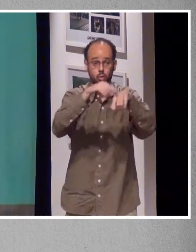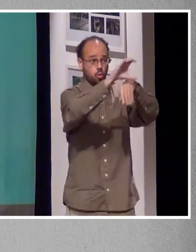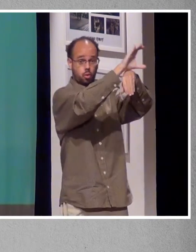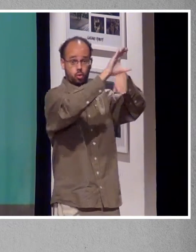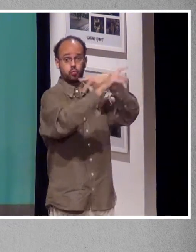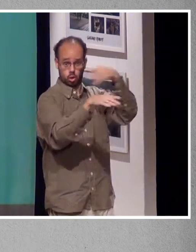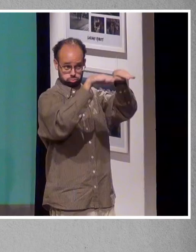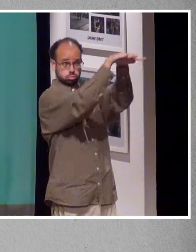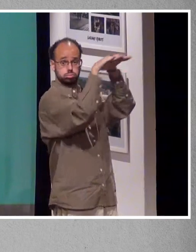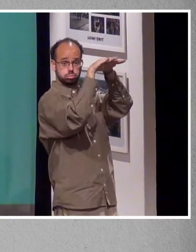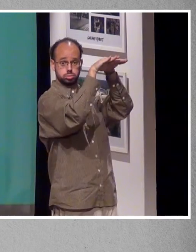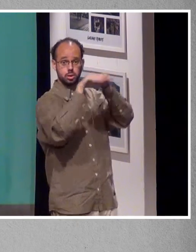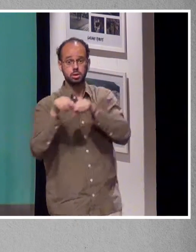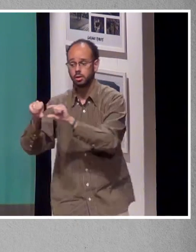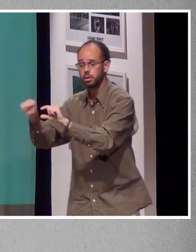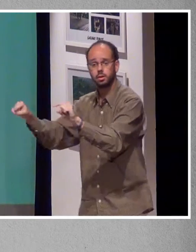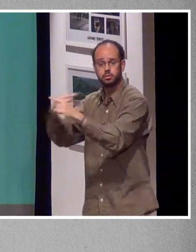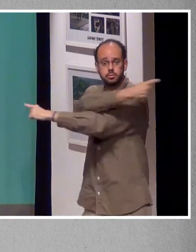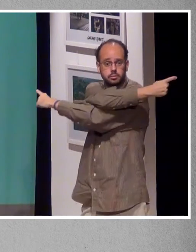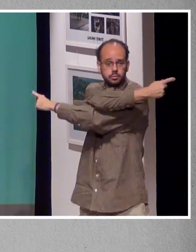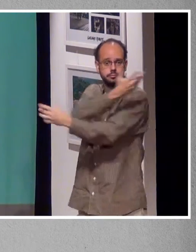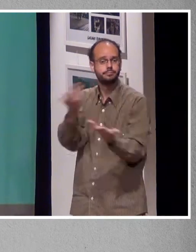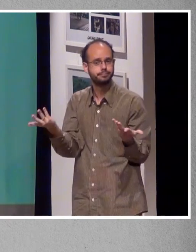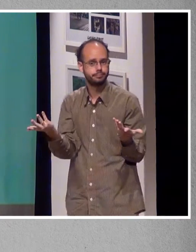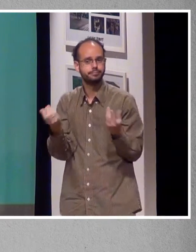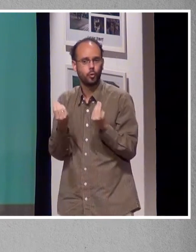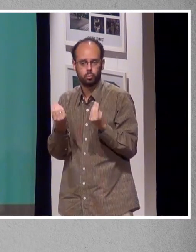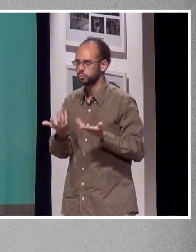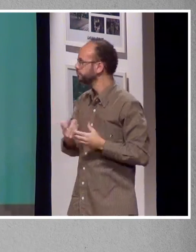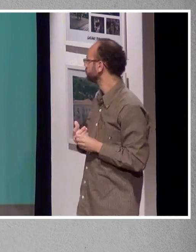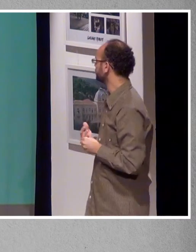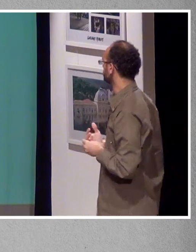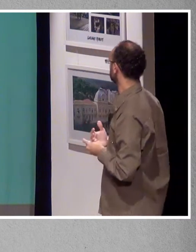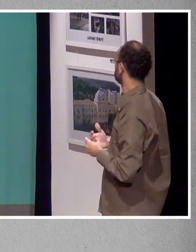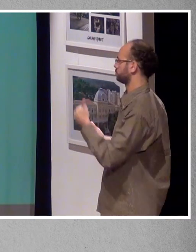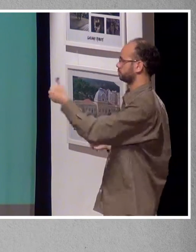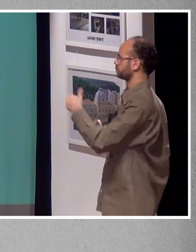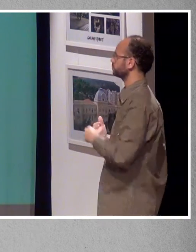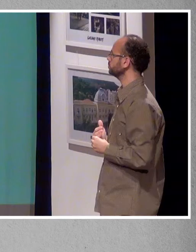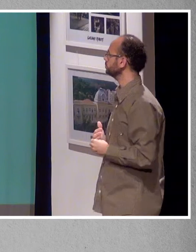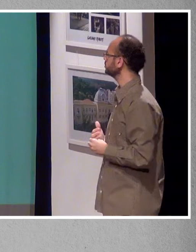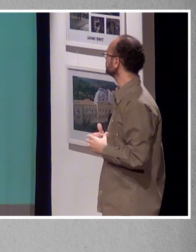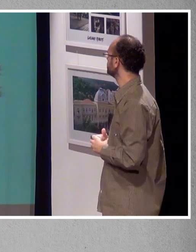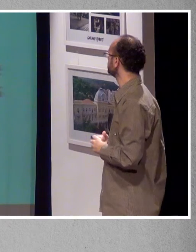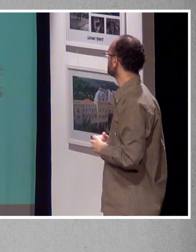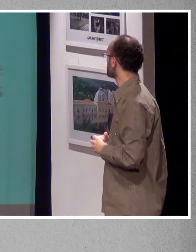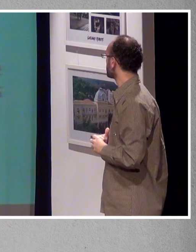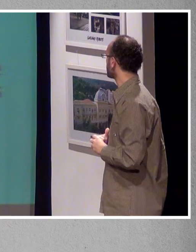Não há uma substituição de línguas. Tem que haver uma equiparação, na verdade.